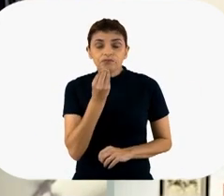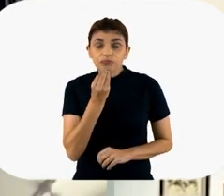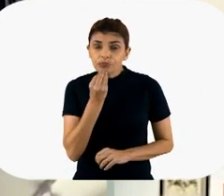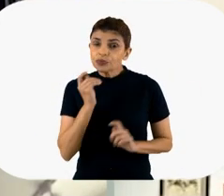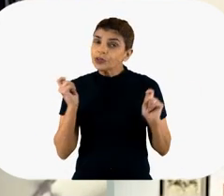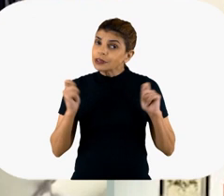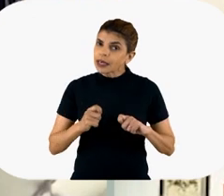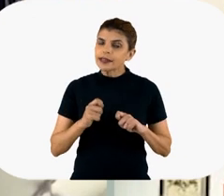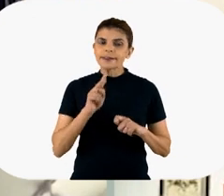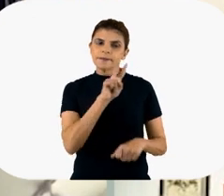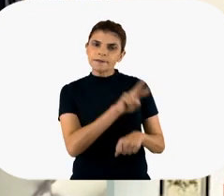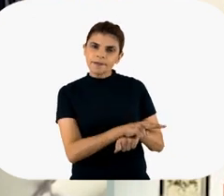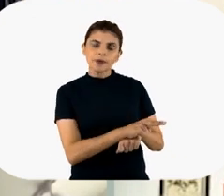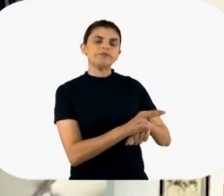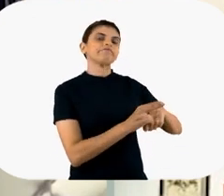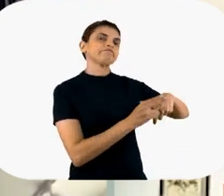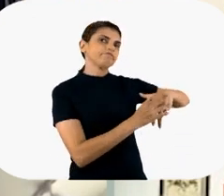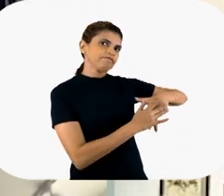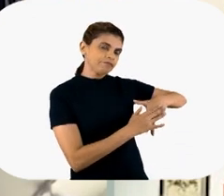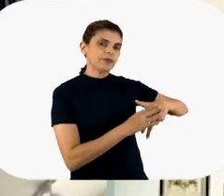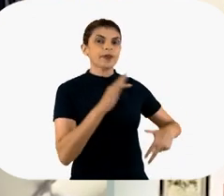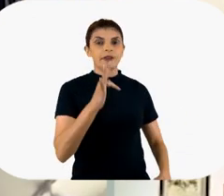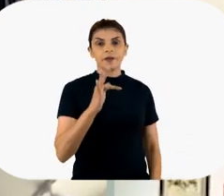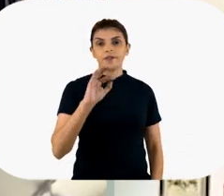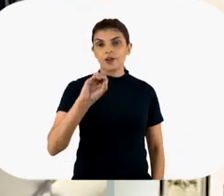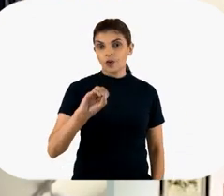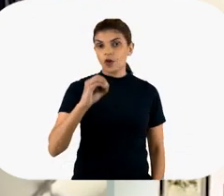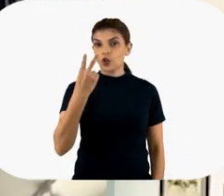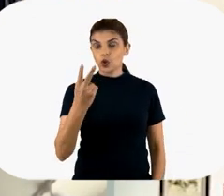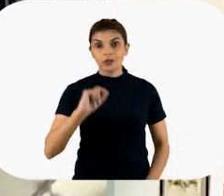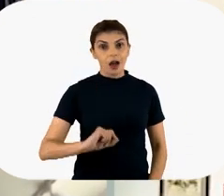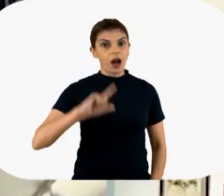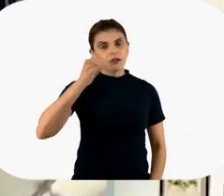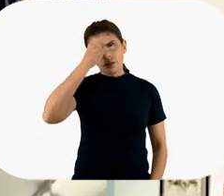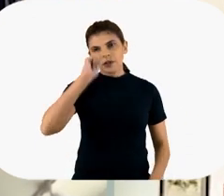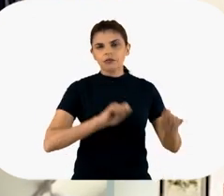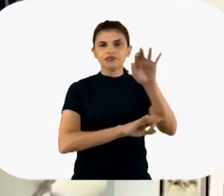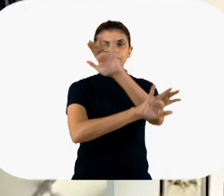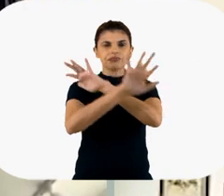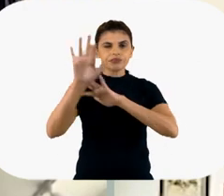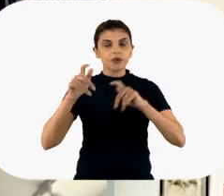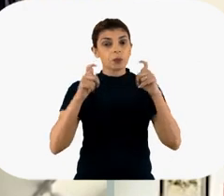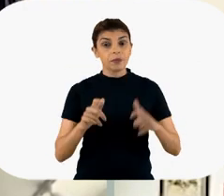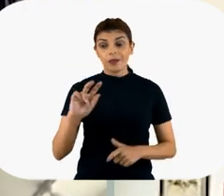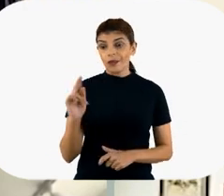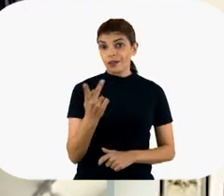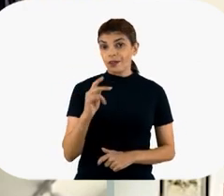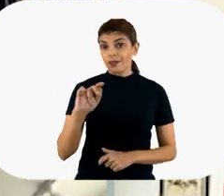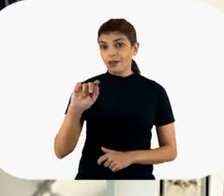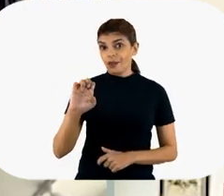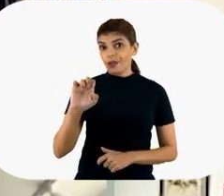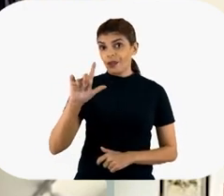pudesse prover esse doente com uma FO2 mais alta, sem atrapalhar muito e sem contaminar o ambiente, seria o ideal. Então, realmente, eu acho